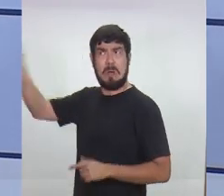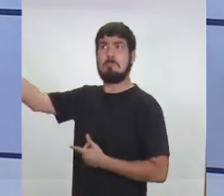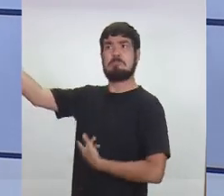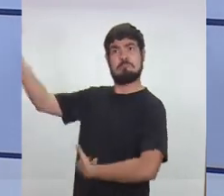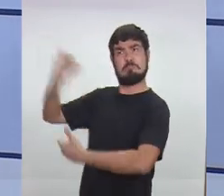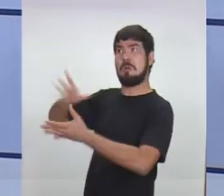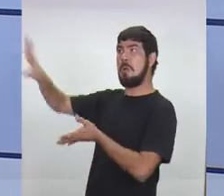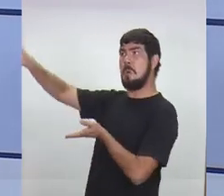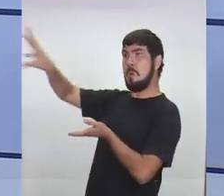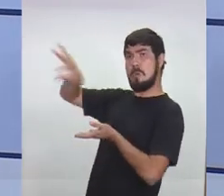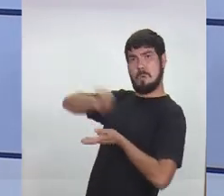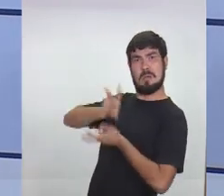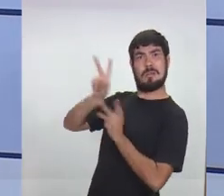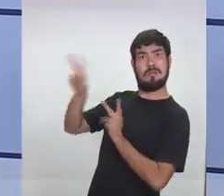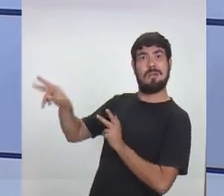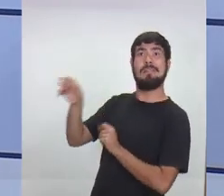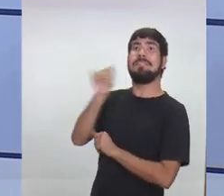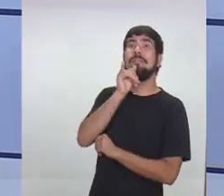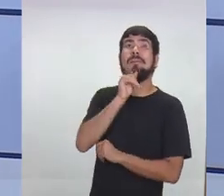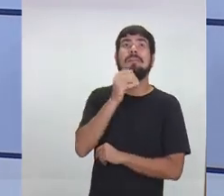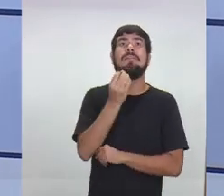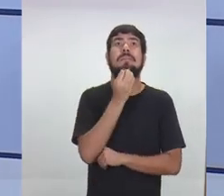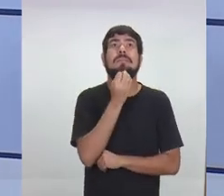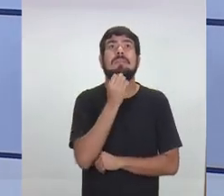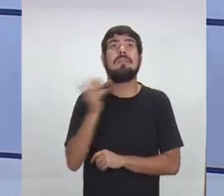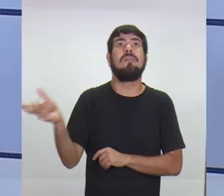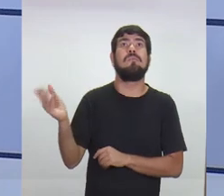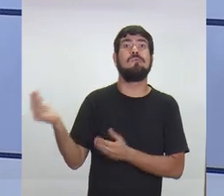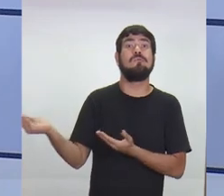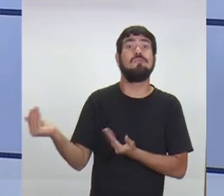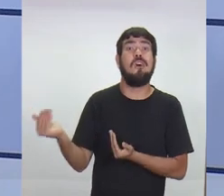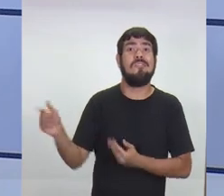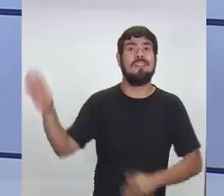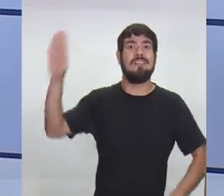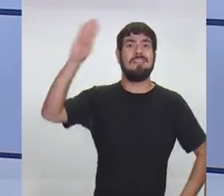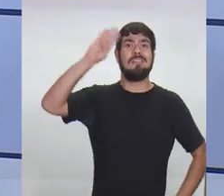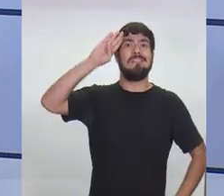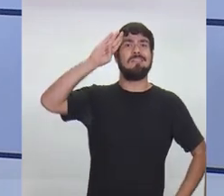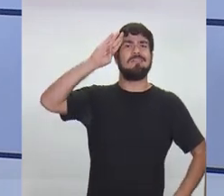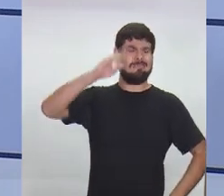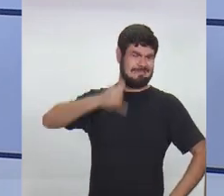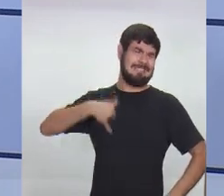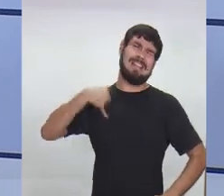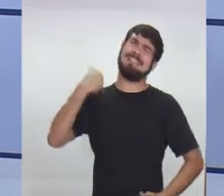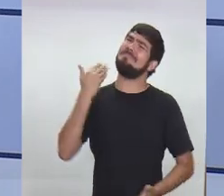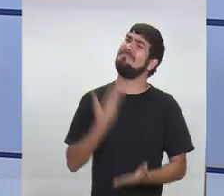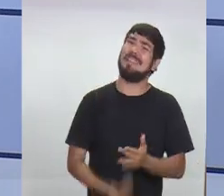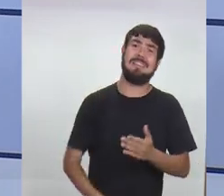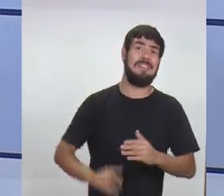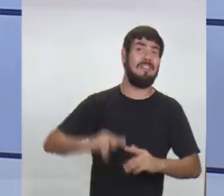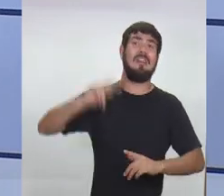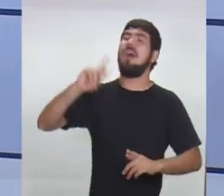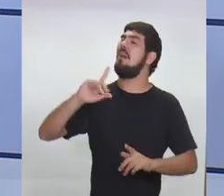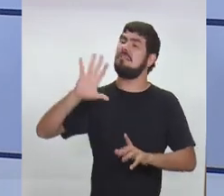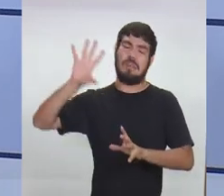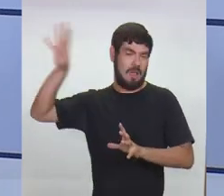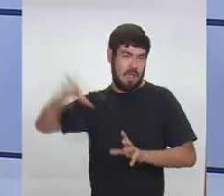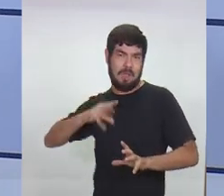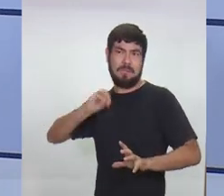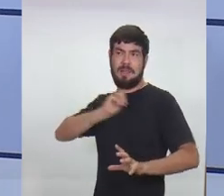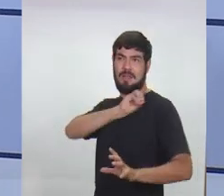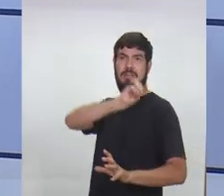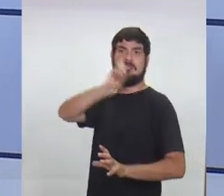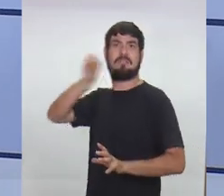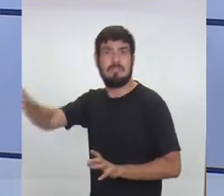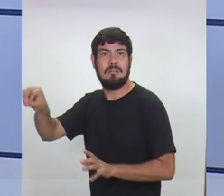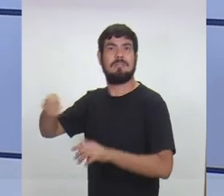jovem que não teve ainda mais estranho que teve passou do tempo do alistamento militar e que nós possamos colocar o inseri los no mercado de trabalho